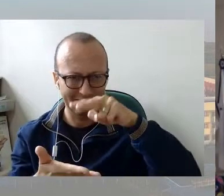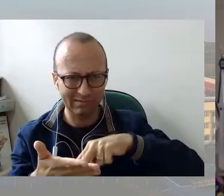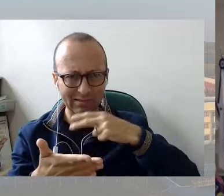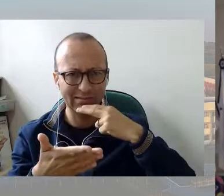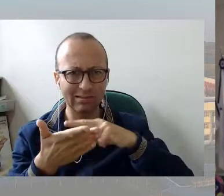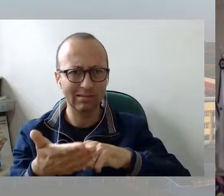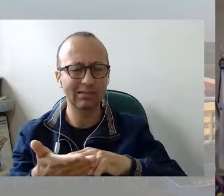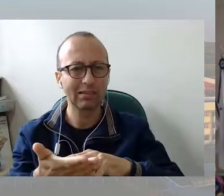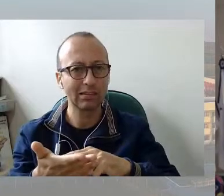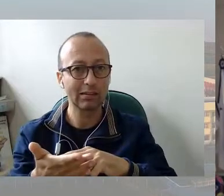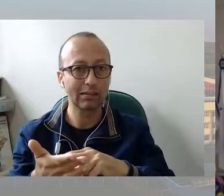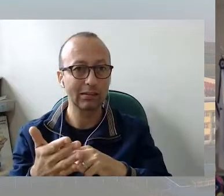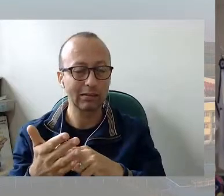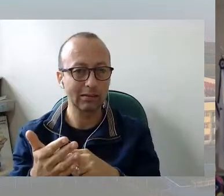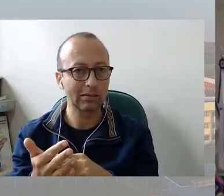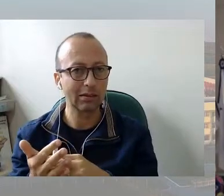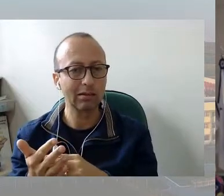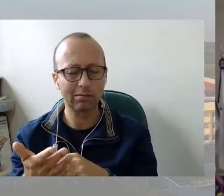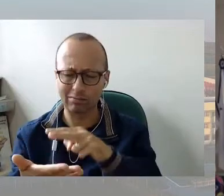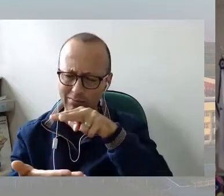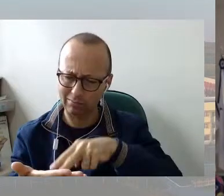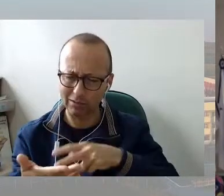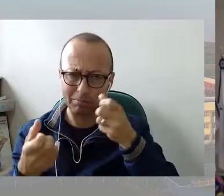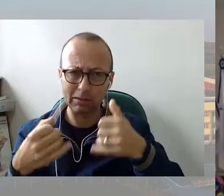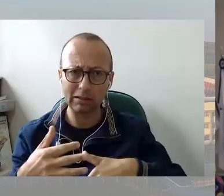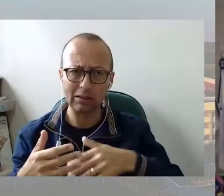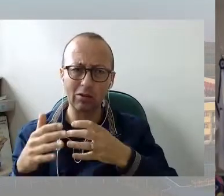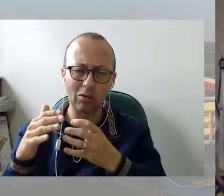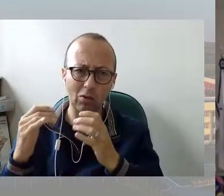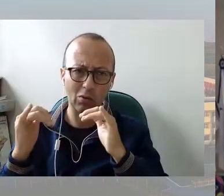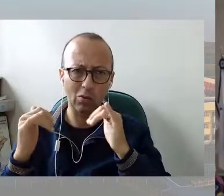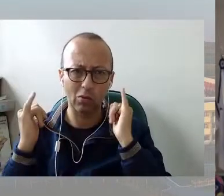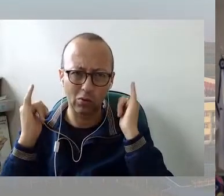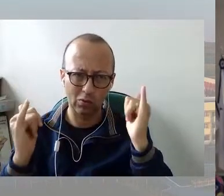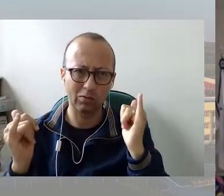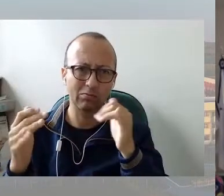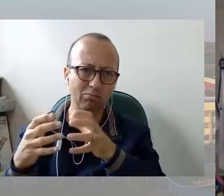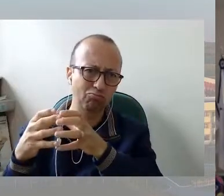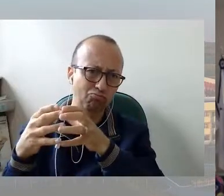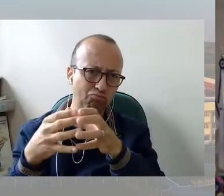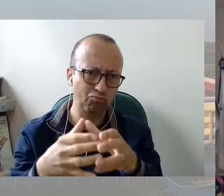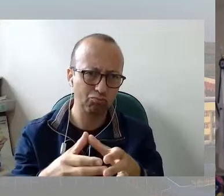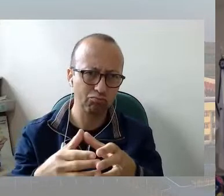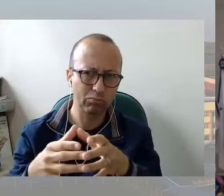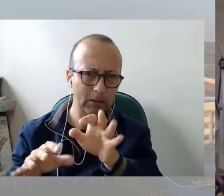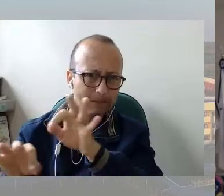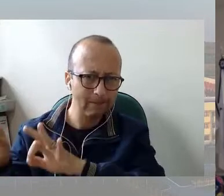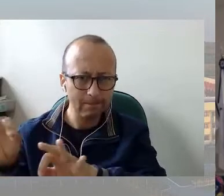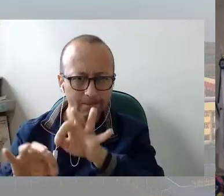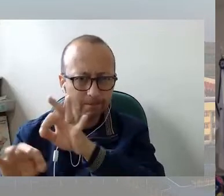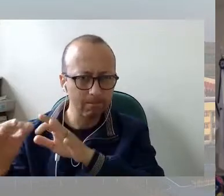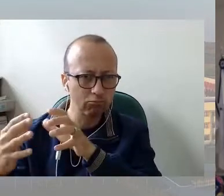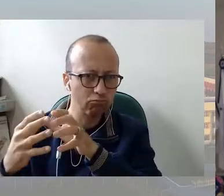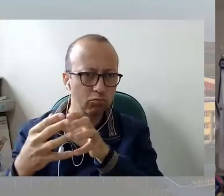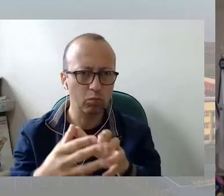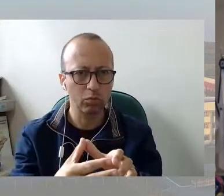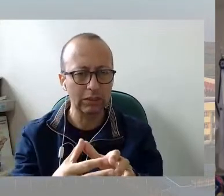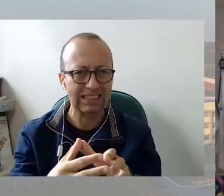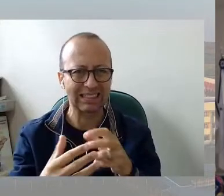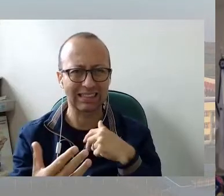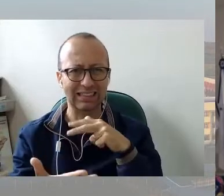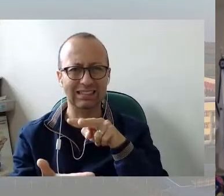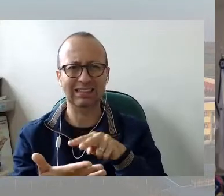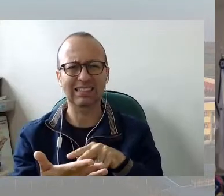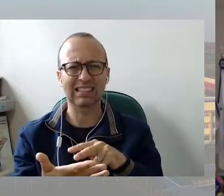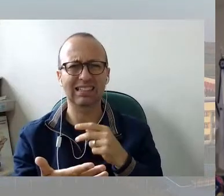do campus, micro-ônibus, né, articulação de mobilização, eu acho que ali nós enterramos uma parte